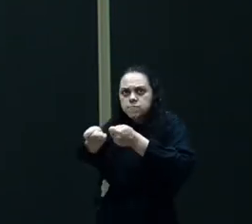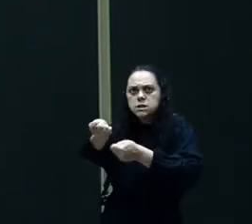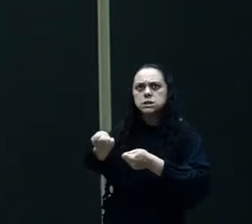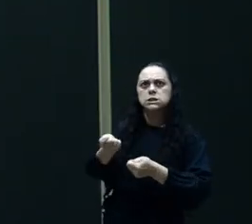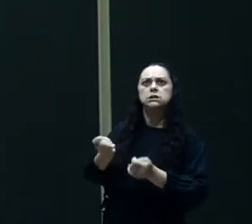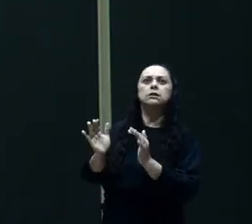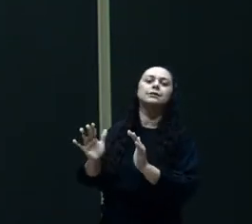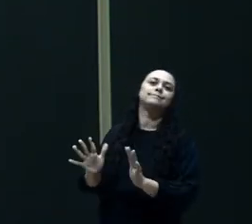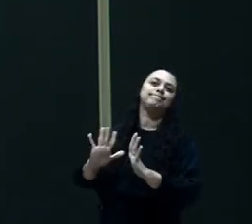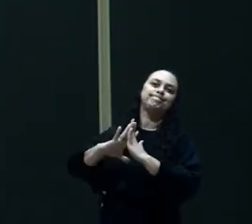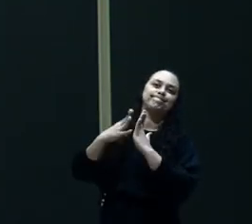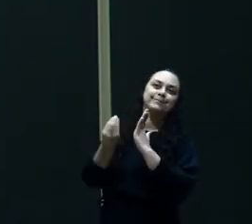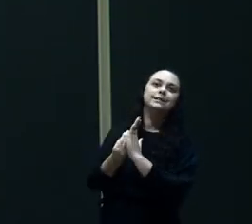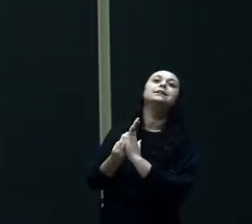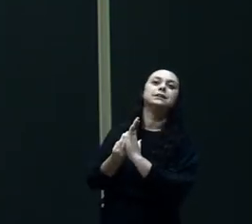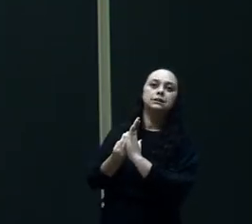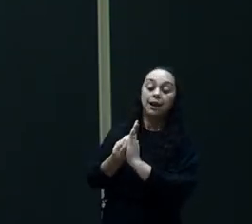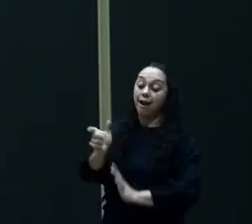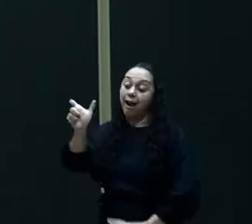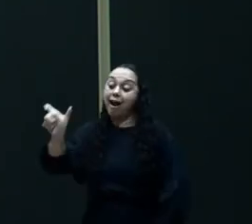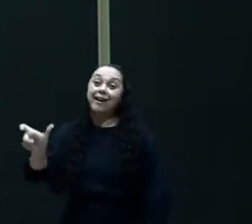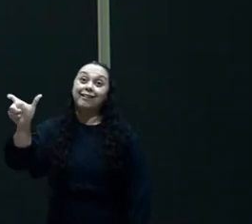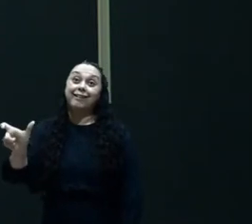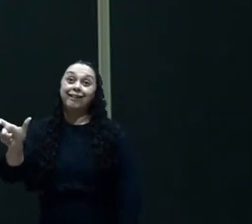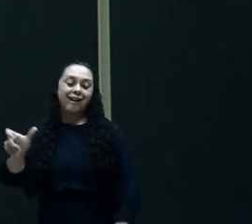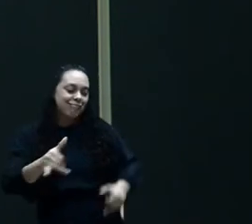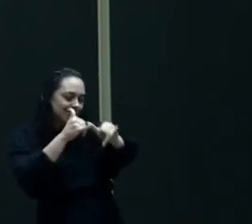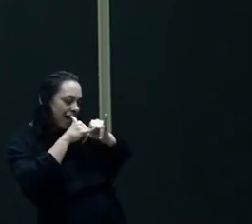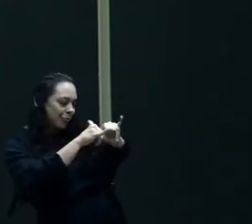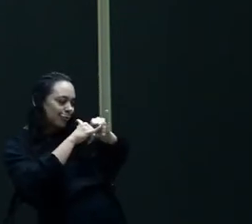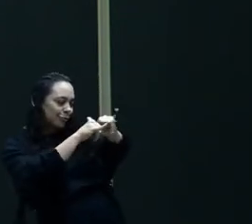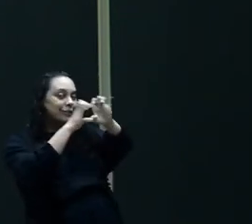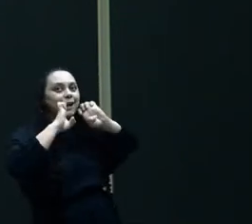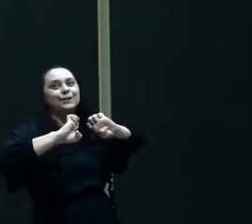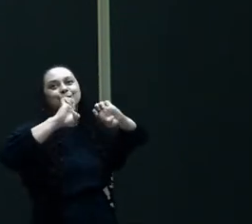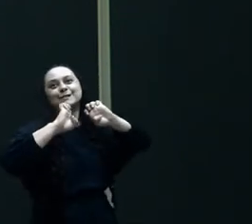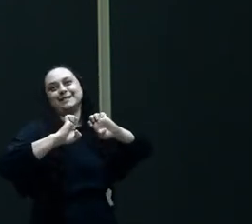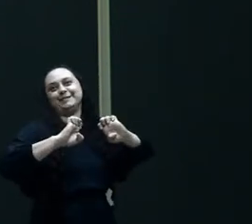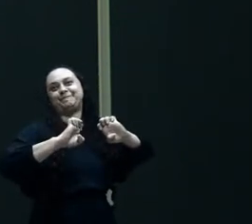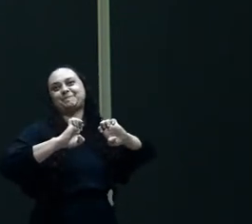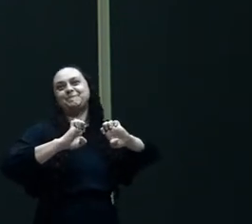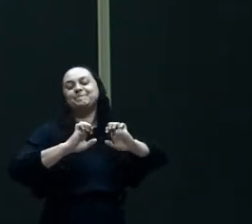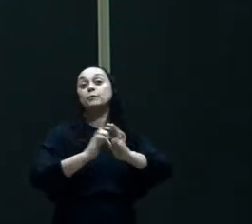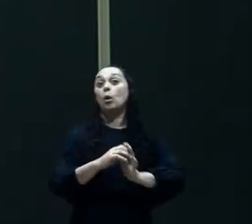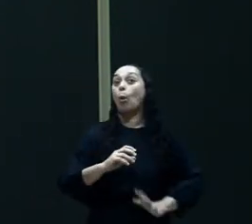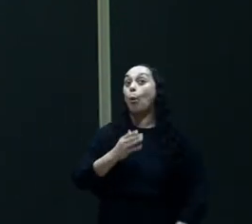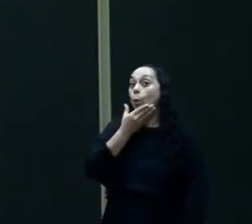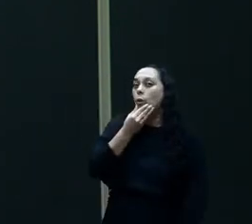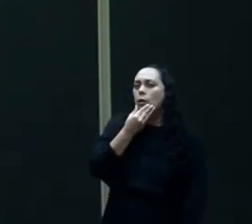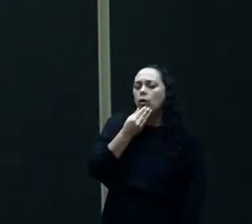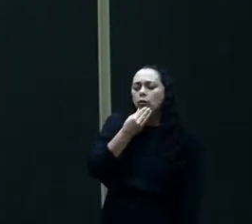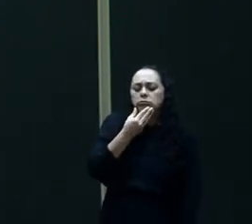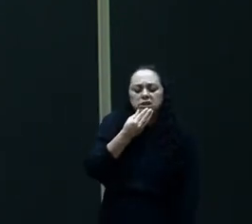se doou ao evangelho um homem que viveu pelo